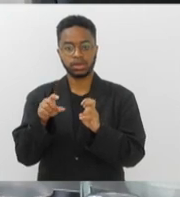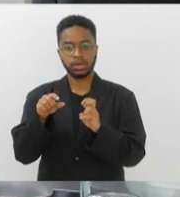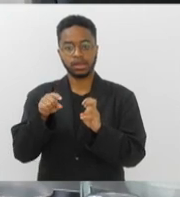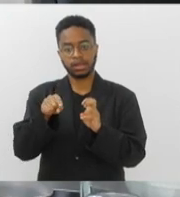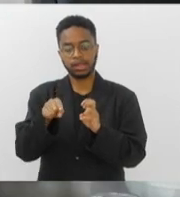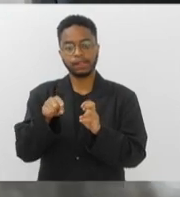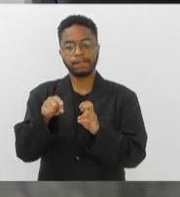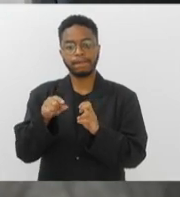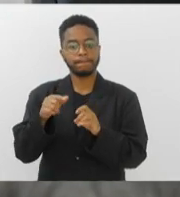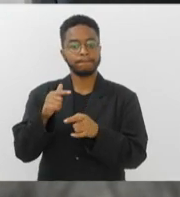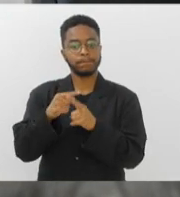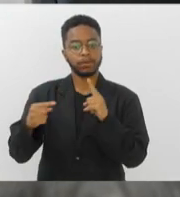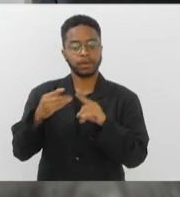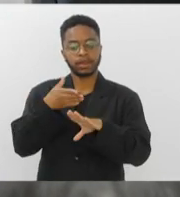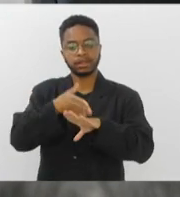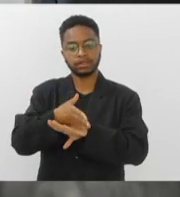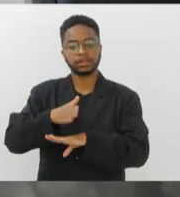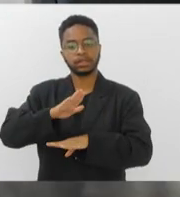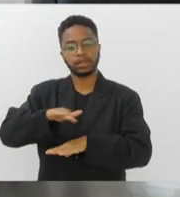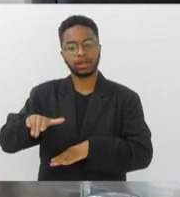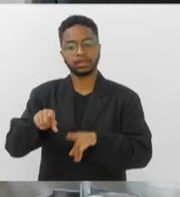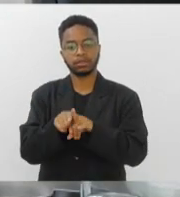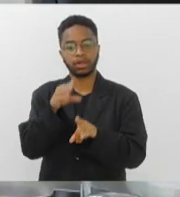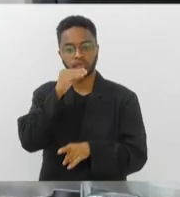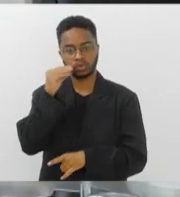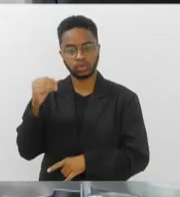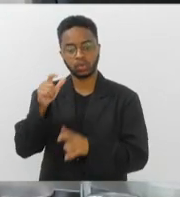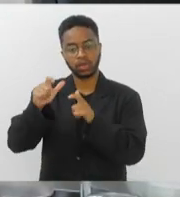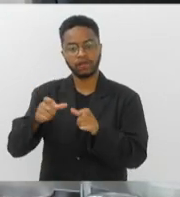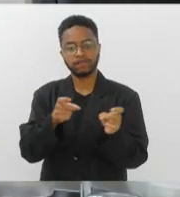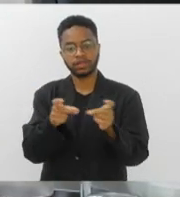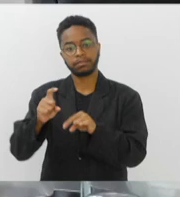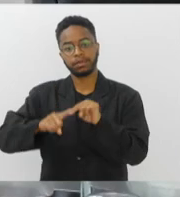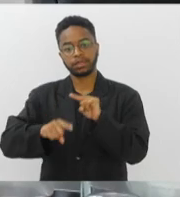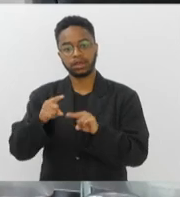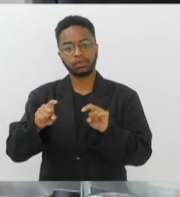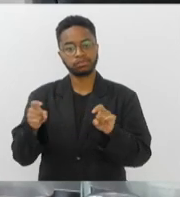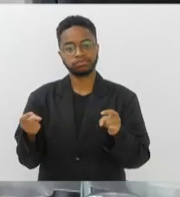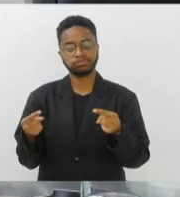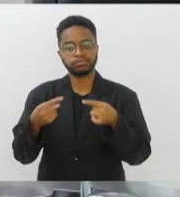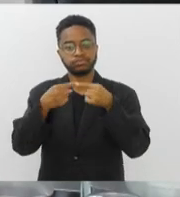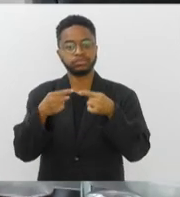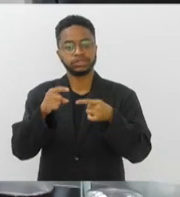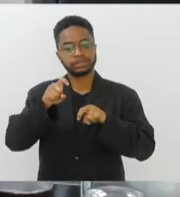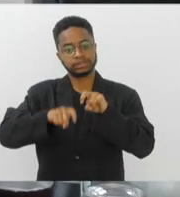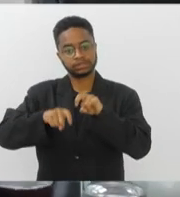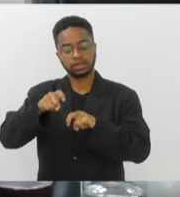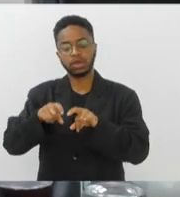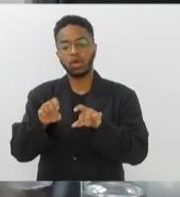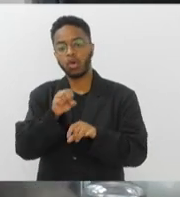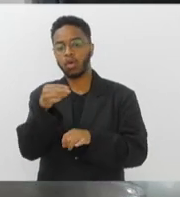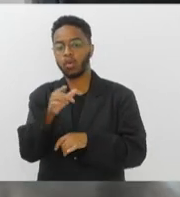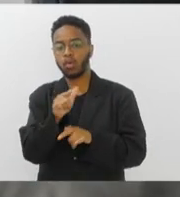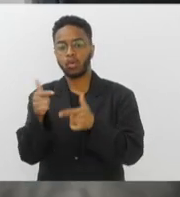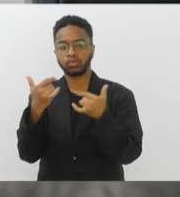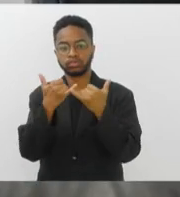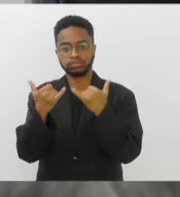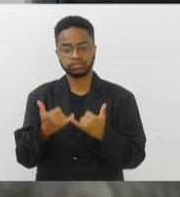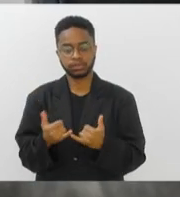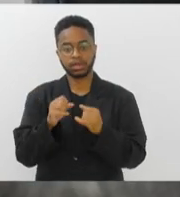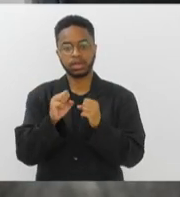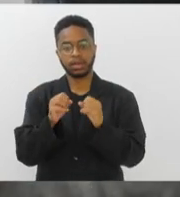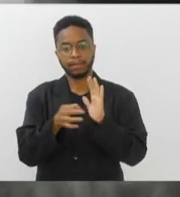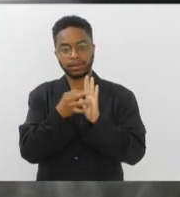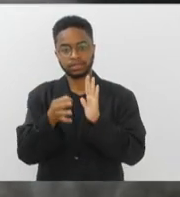conotação sexual ou erótica e dá outras providências. O parecer do deputado Guilherme Dell'Aroli foi pela constitucionalidade com emendas. Em